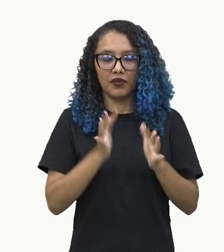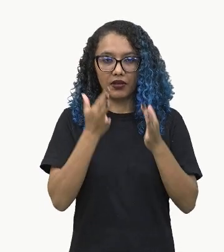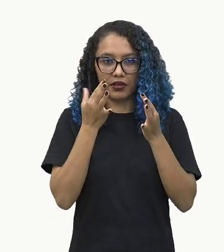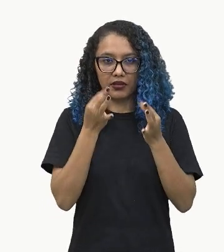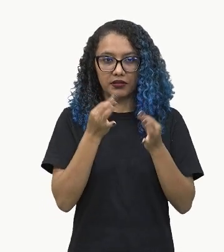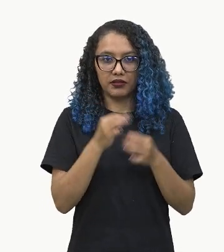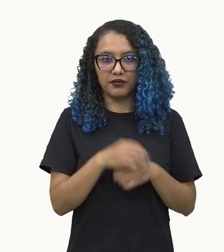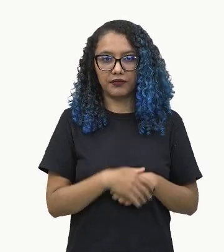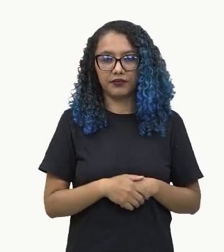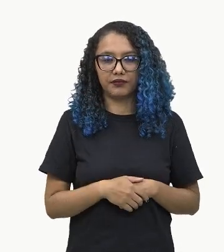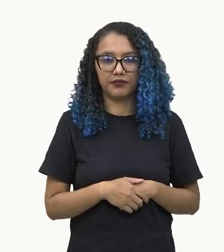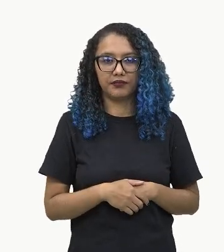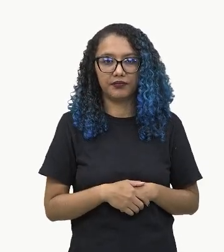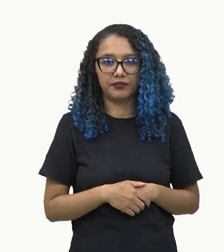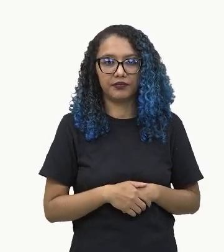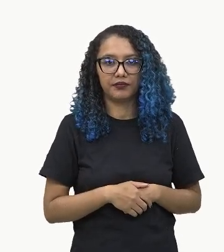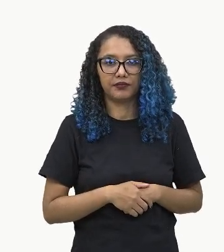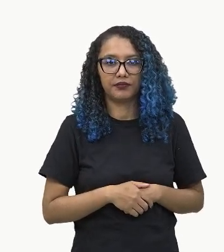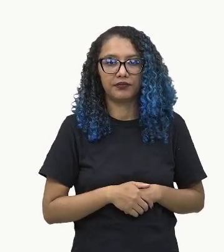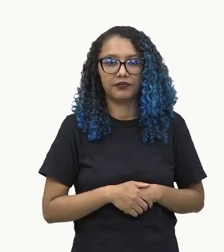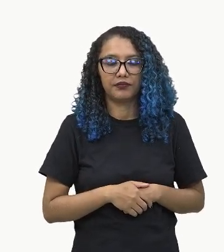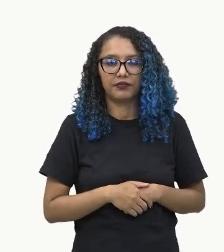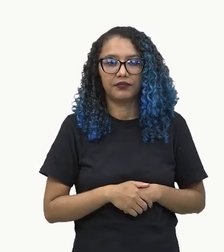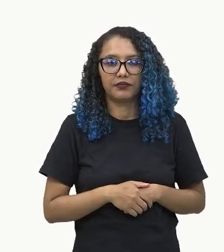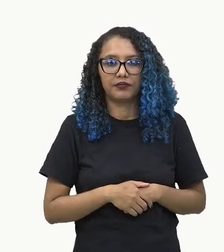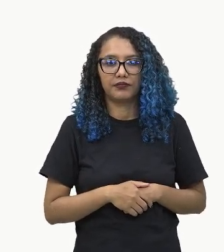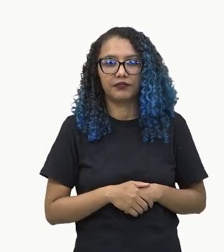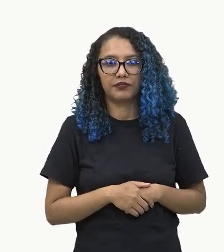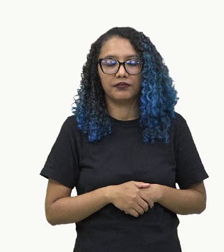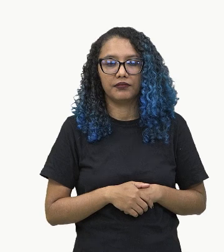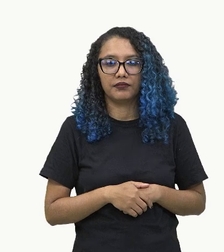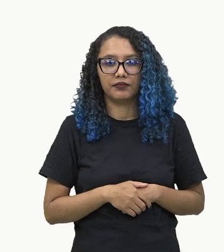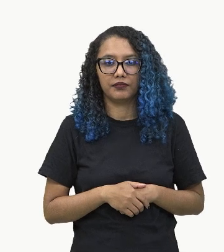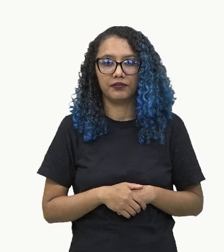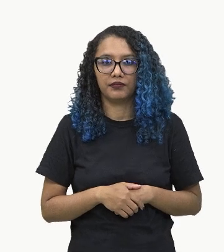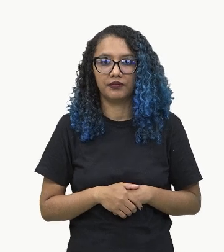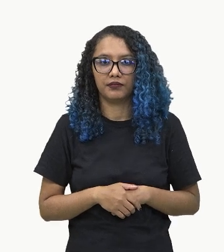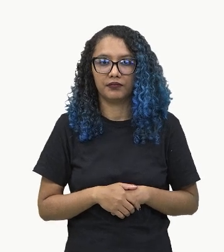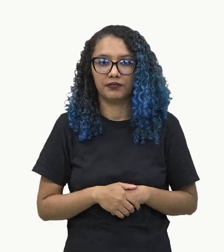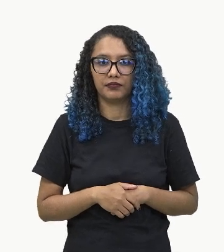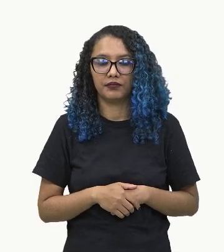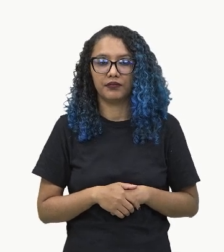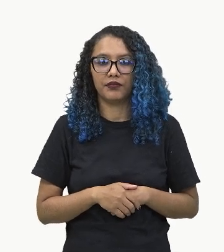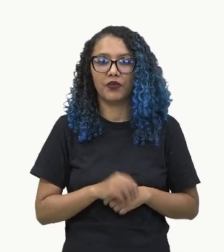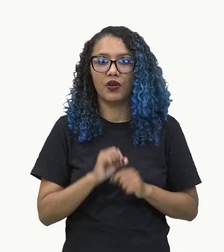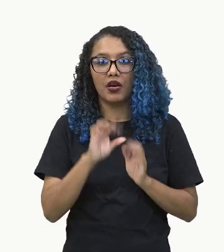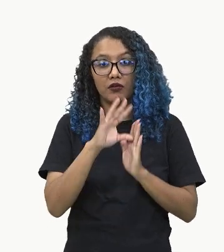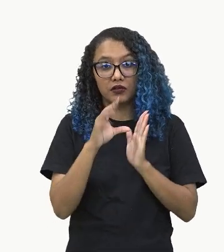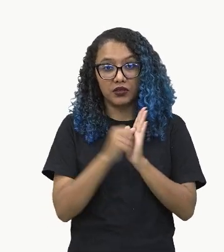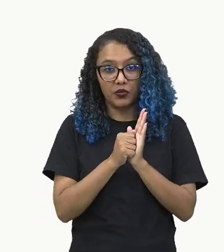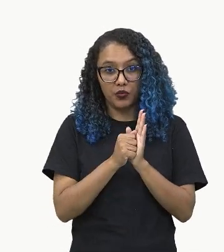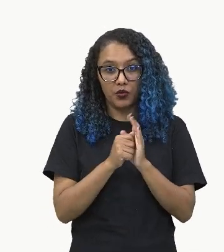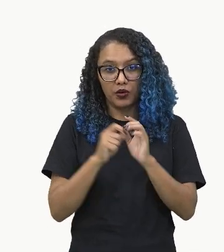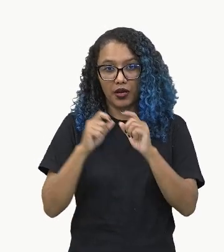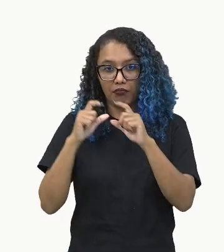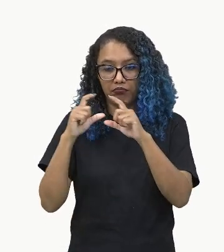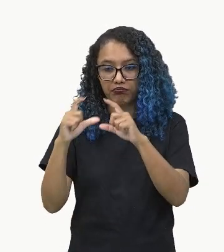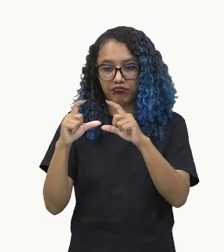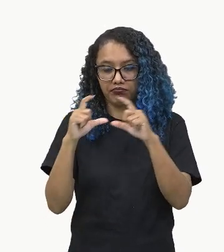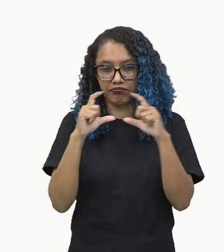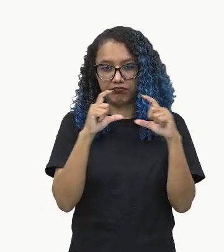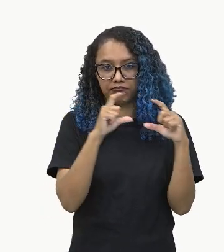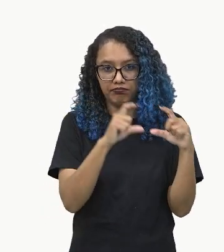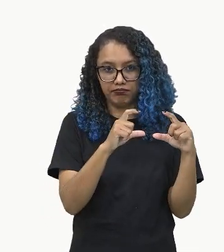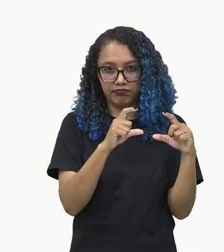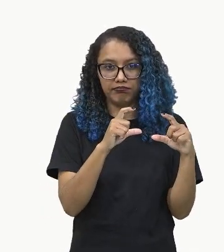você visualizar melhor os sinais na frente do parêntese. Por quê? Porque observa que tem